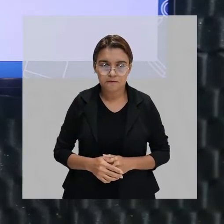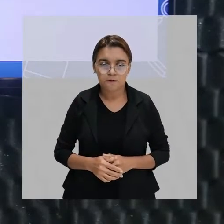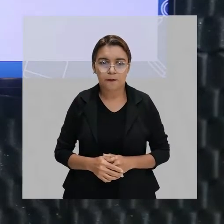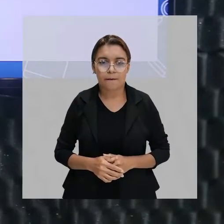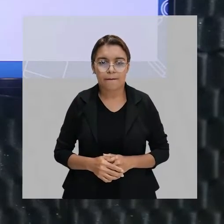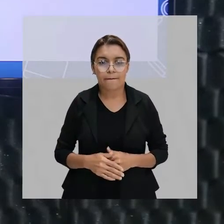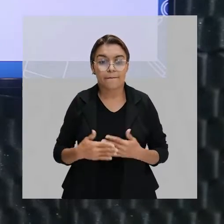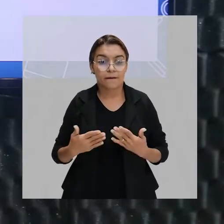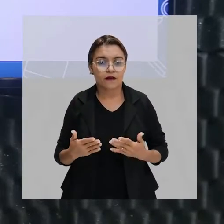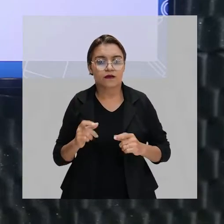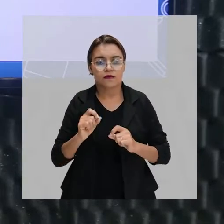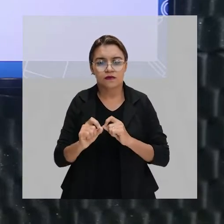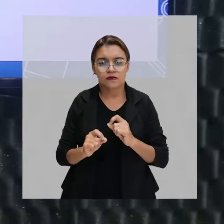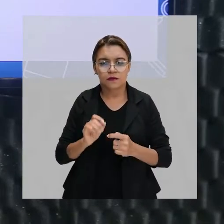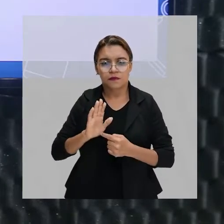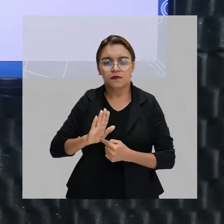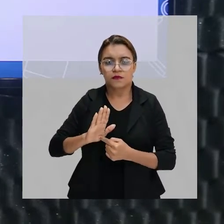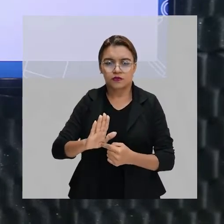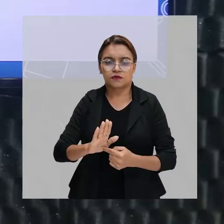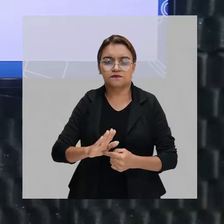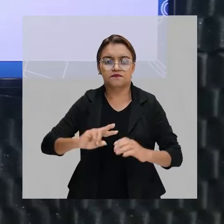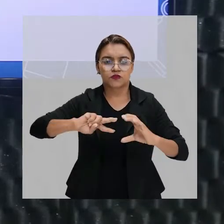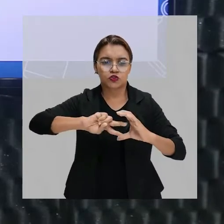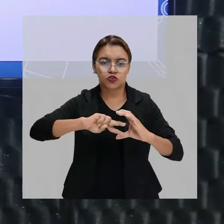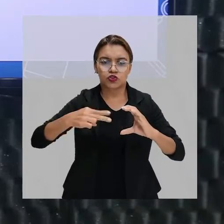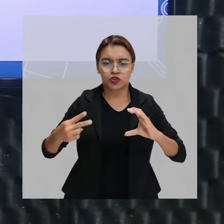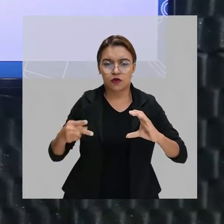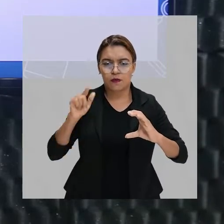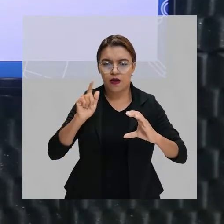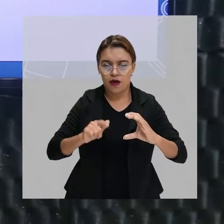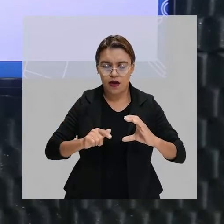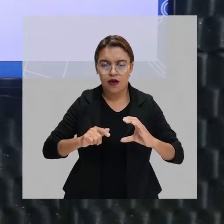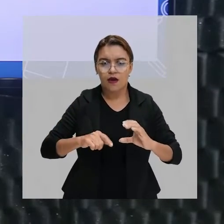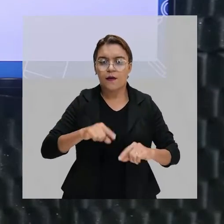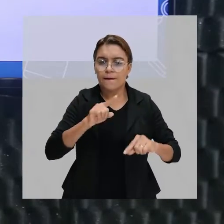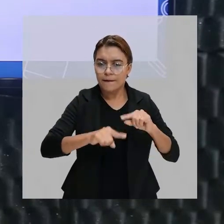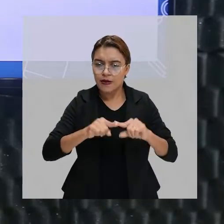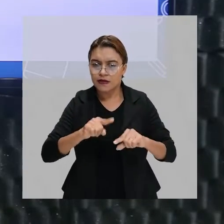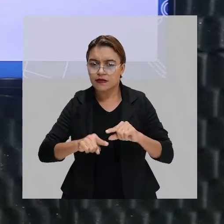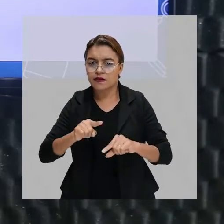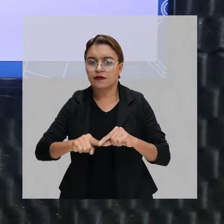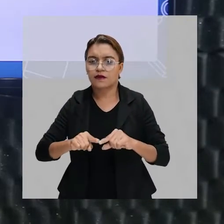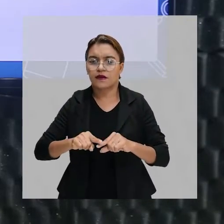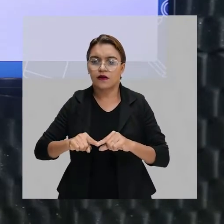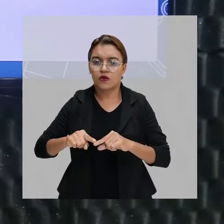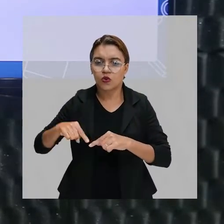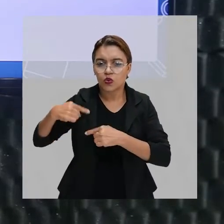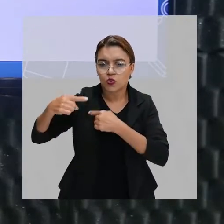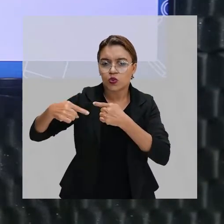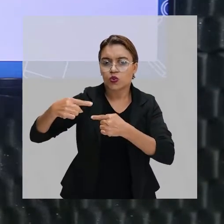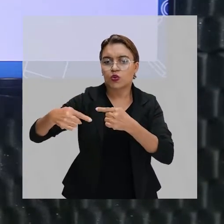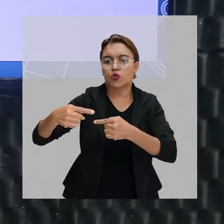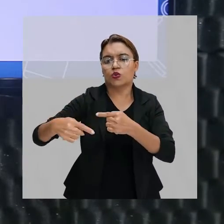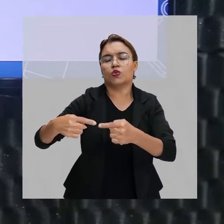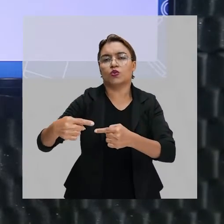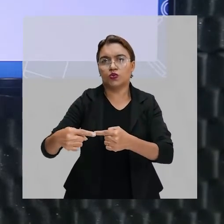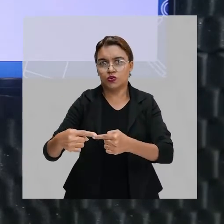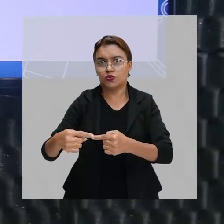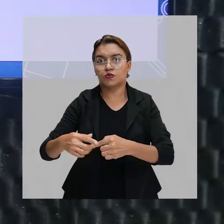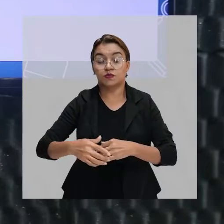bom então aí eu trouxe aqui para vocês o genótipo é o material hereditário herdado dos progenitores